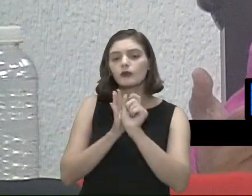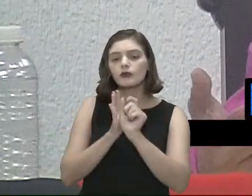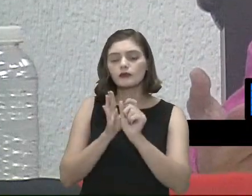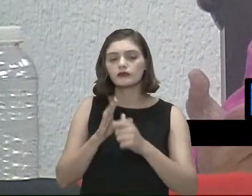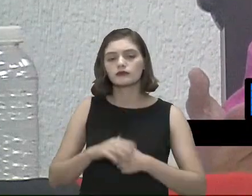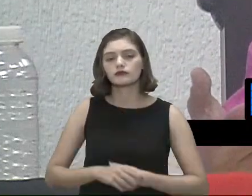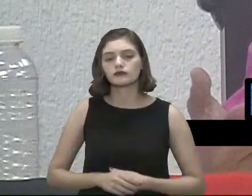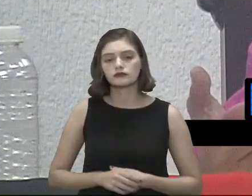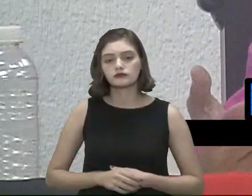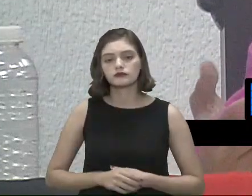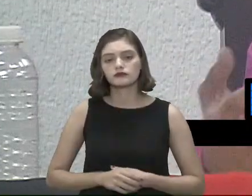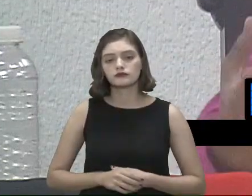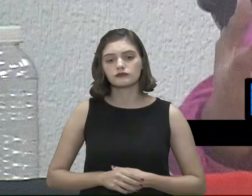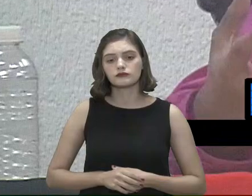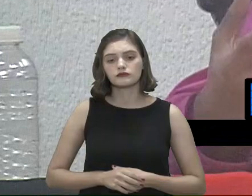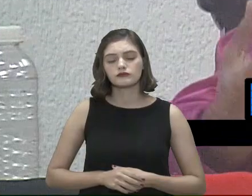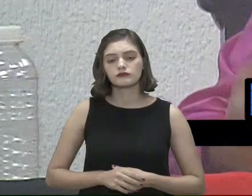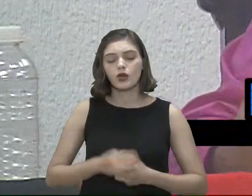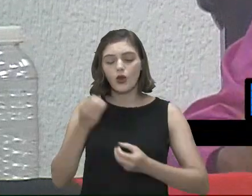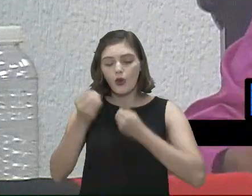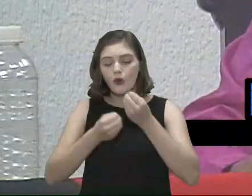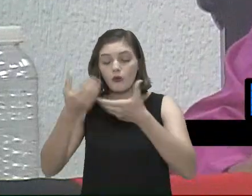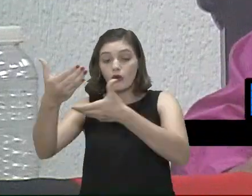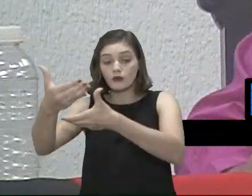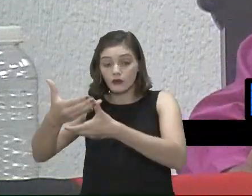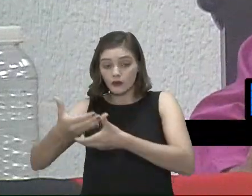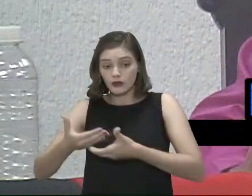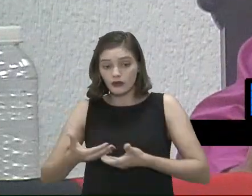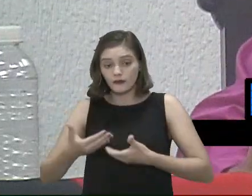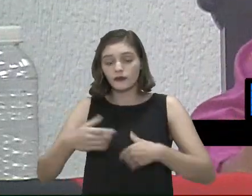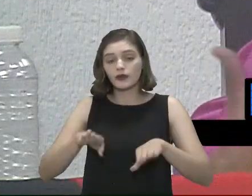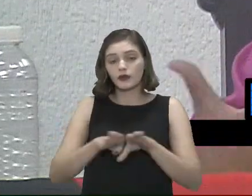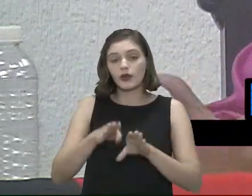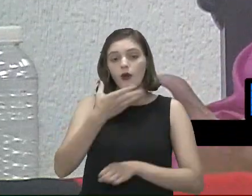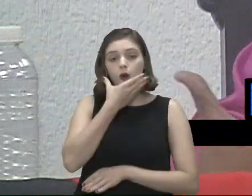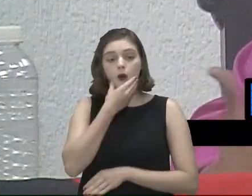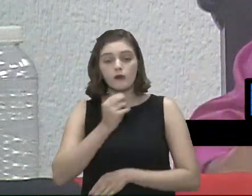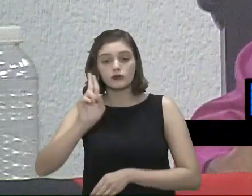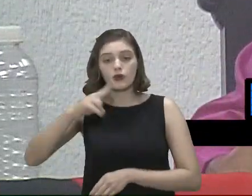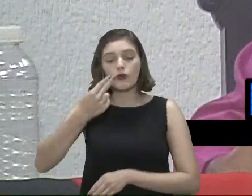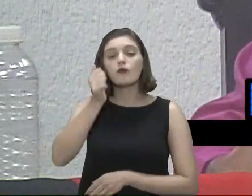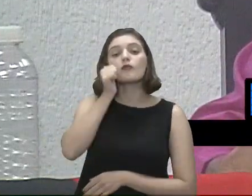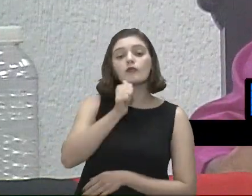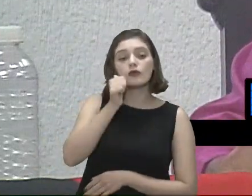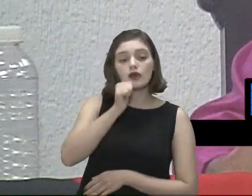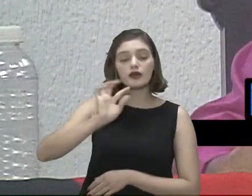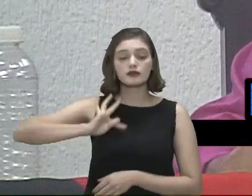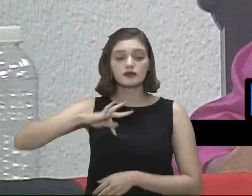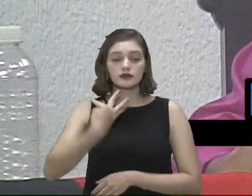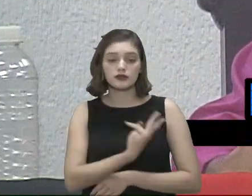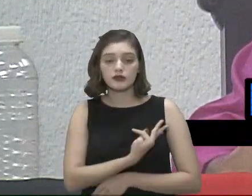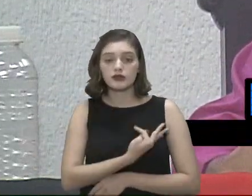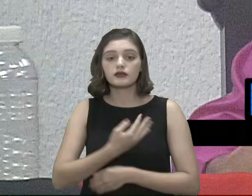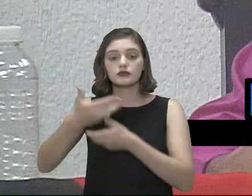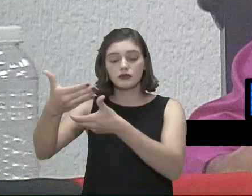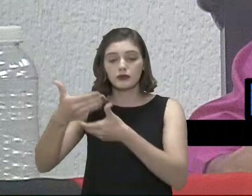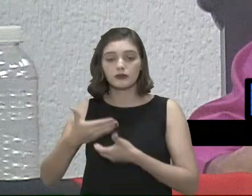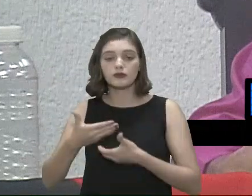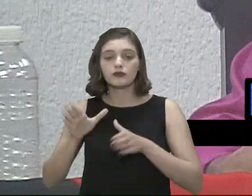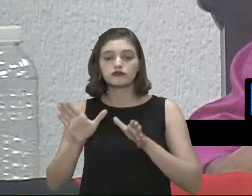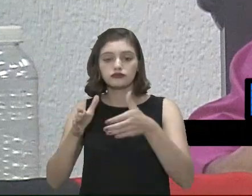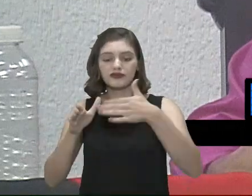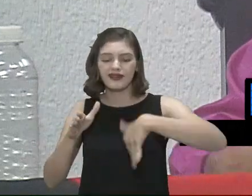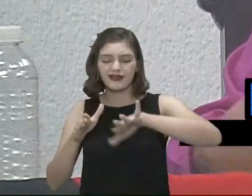como, como acolher, né, tanto os homens quanto as mulheres trans no abrigo, né, de uma forma que eles